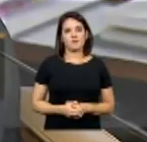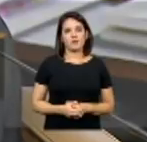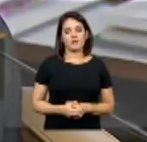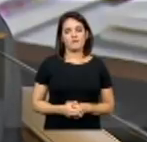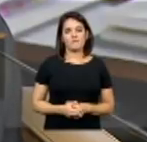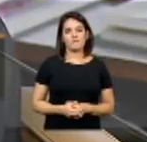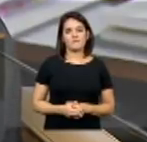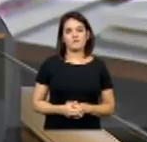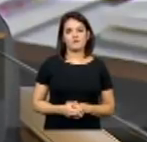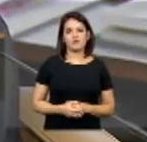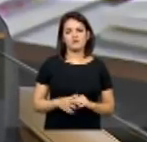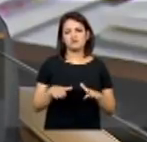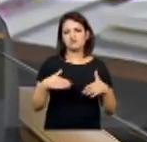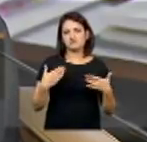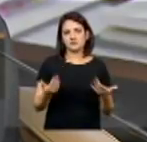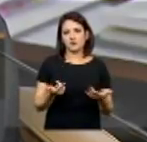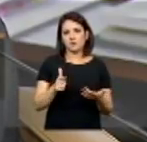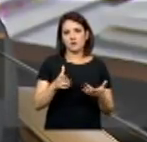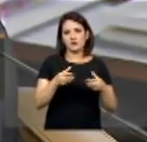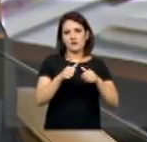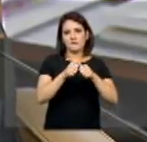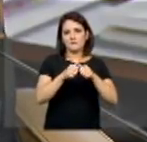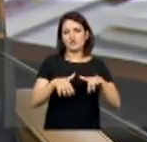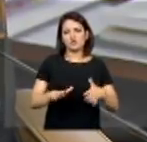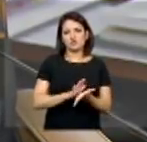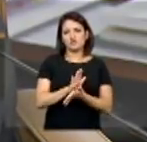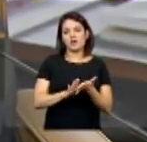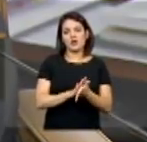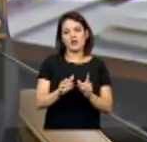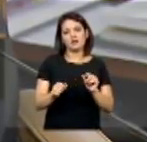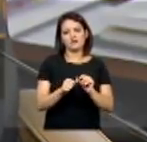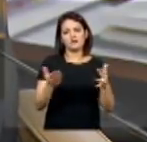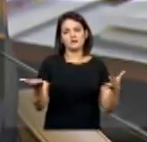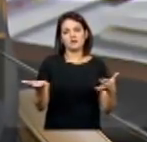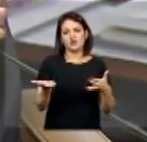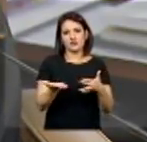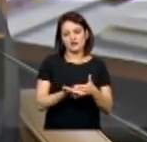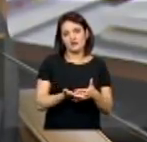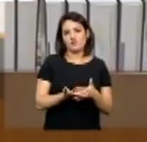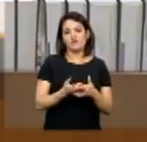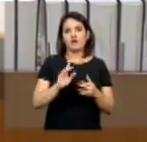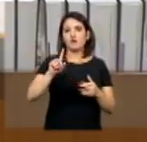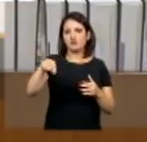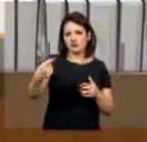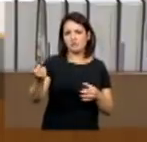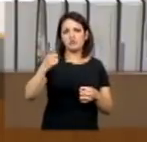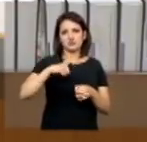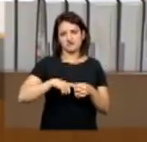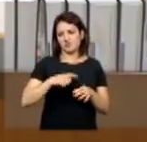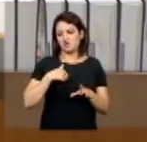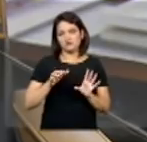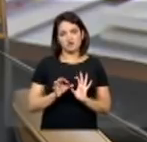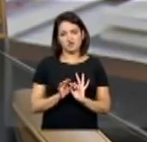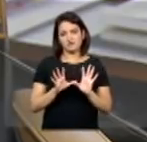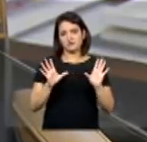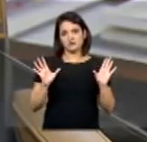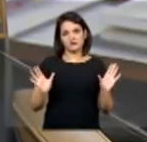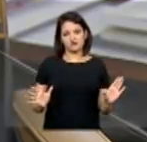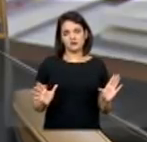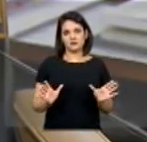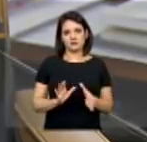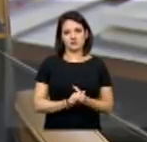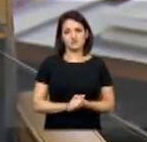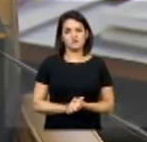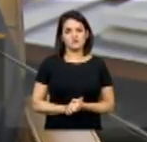prejuízo a que se faça esse pequeno intervalo e possamos conseguir eu me coloco à disposição da percepção